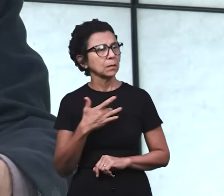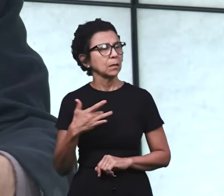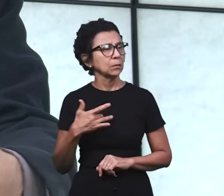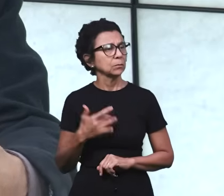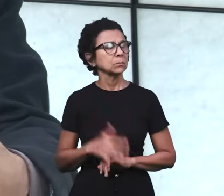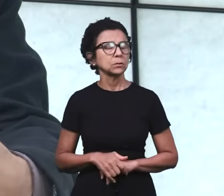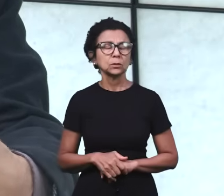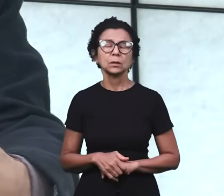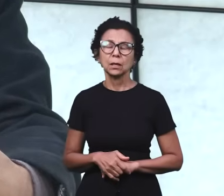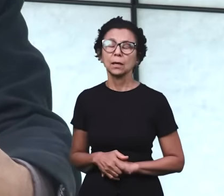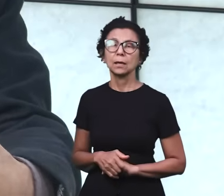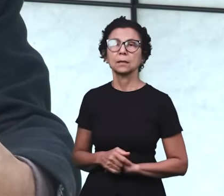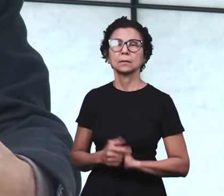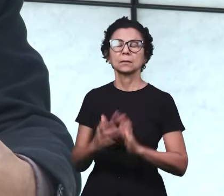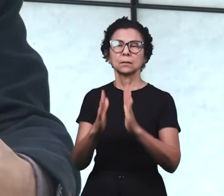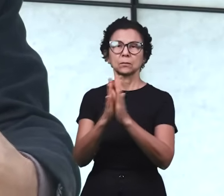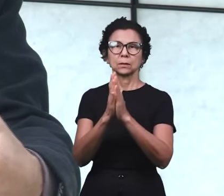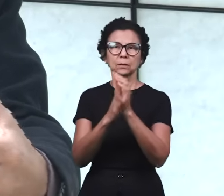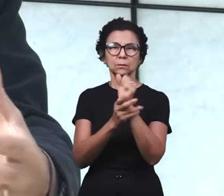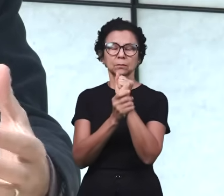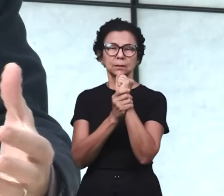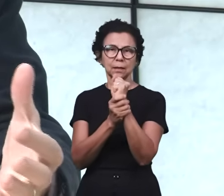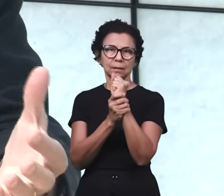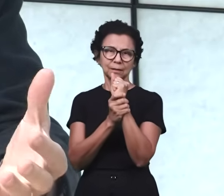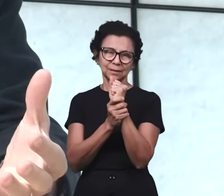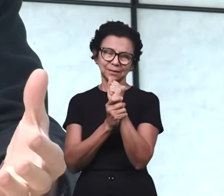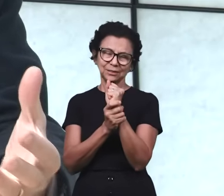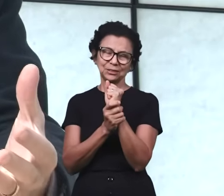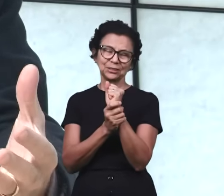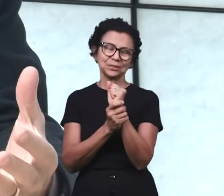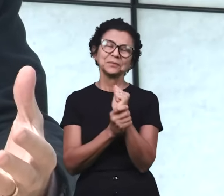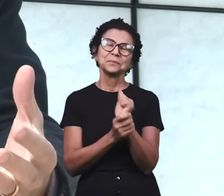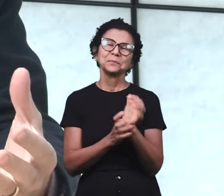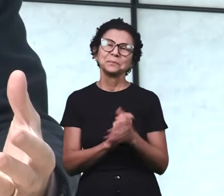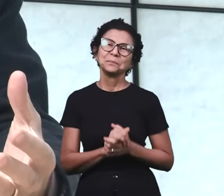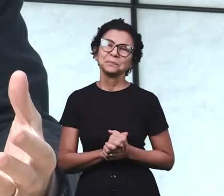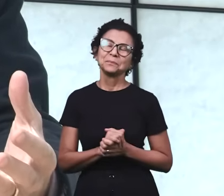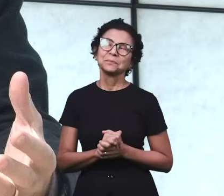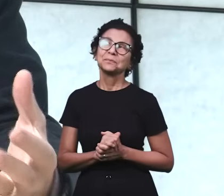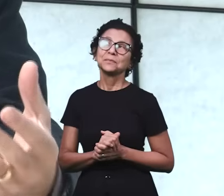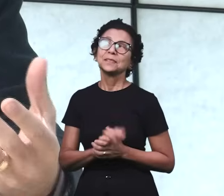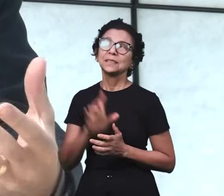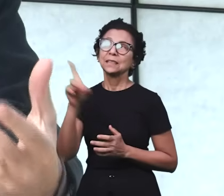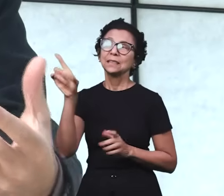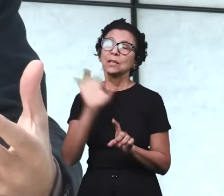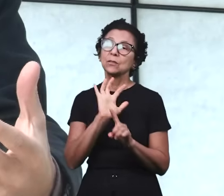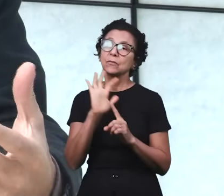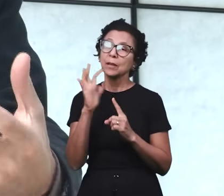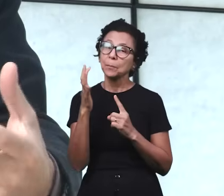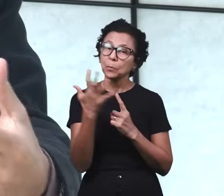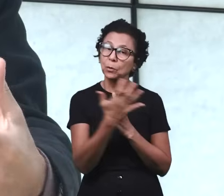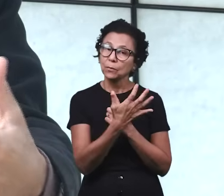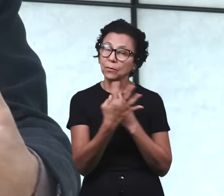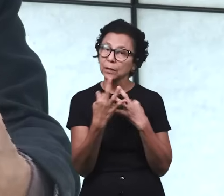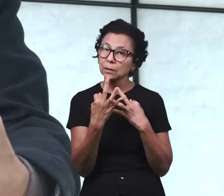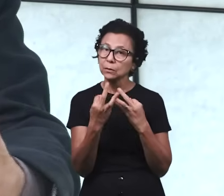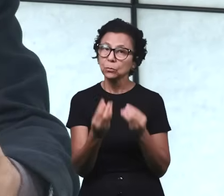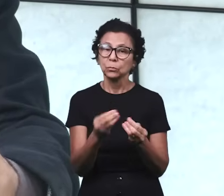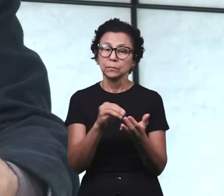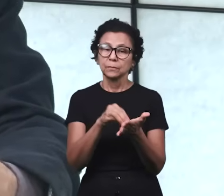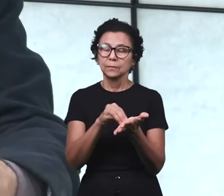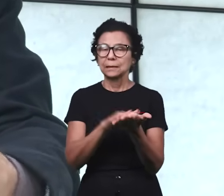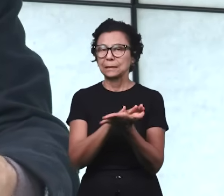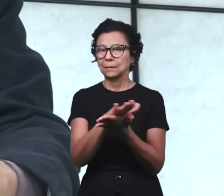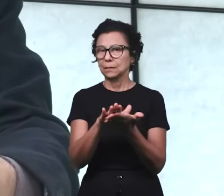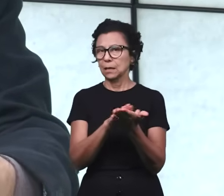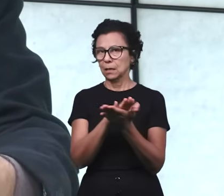oração é que nos garante esse conjunto perfeito que Deus nos dá de que a provisão dele não faltará